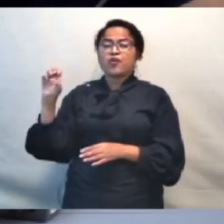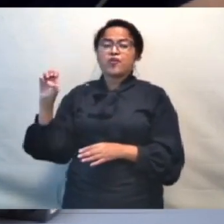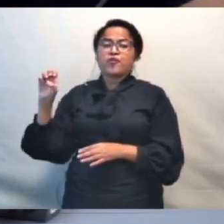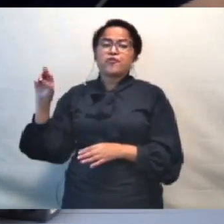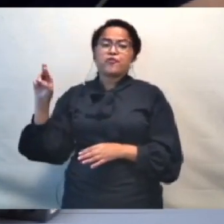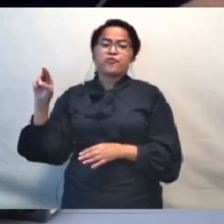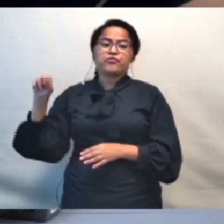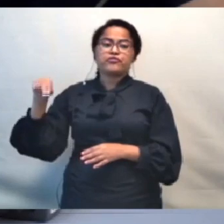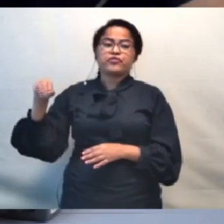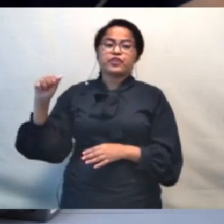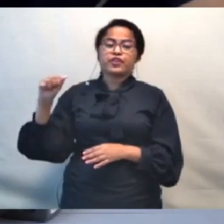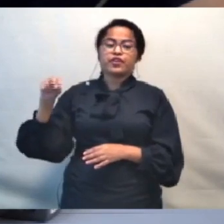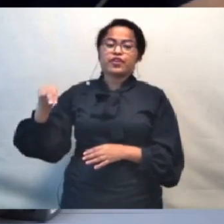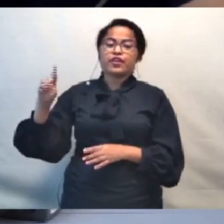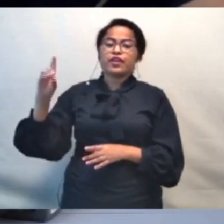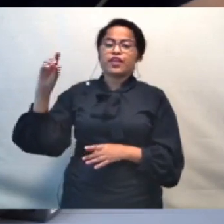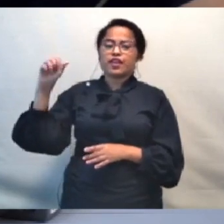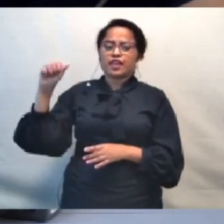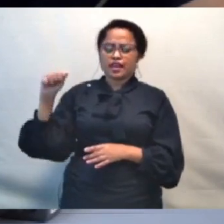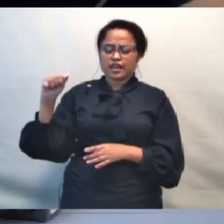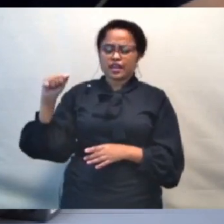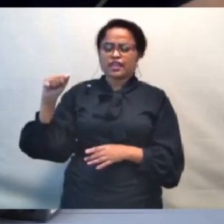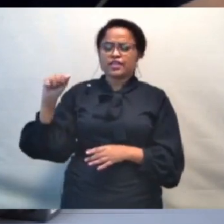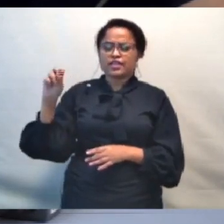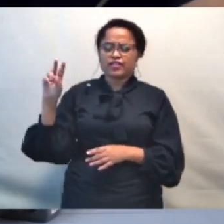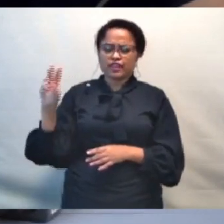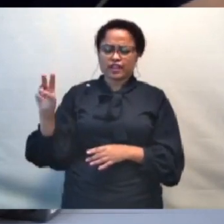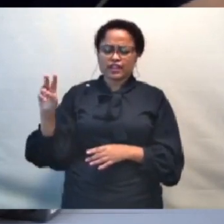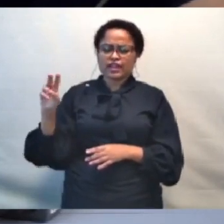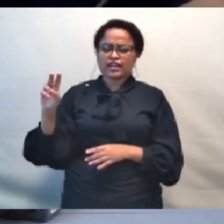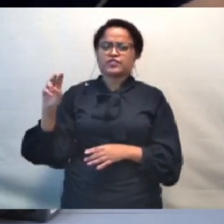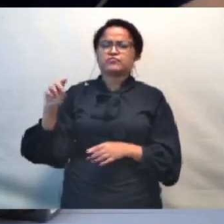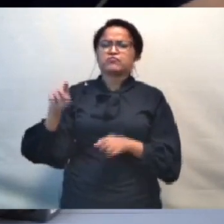e Gestão, e a Beatriz de Souza, né?